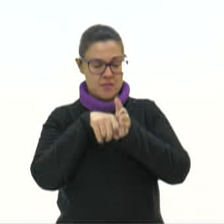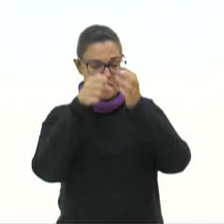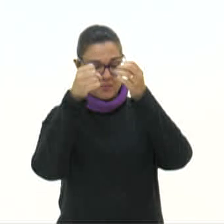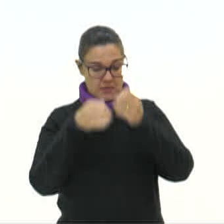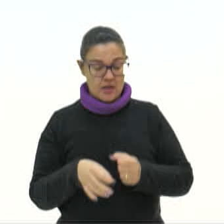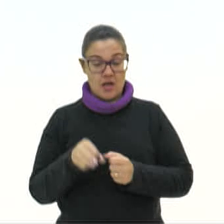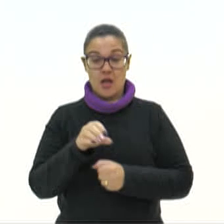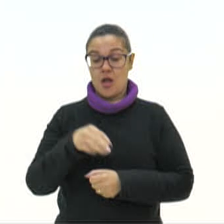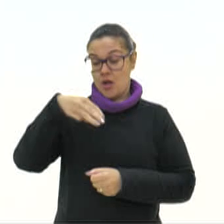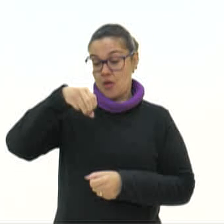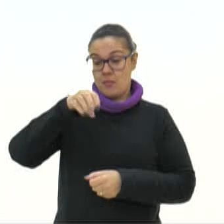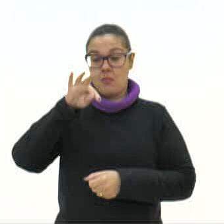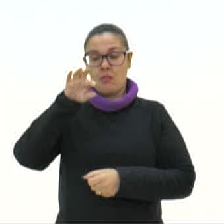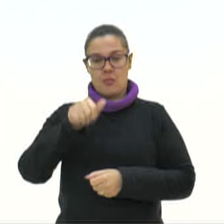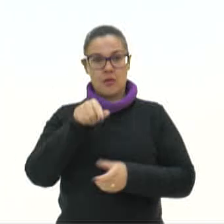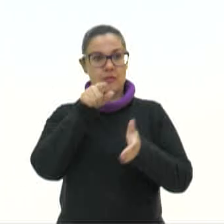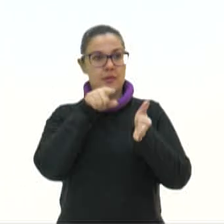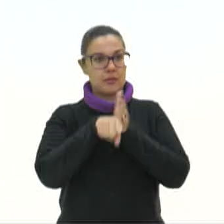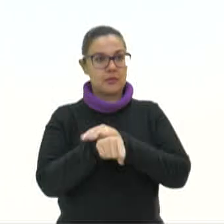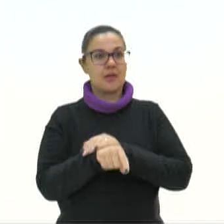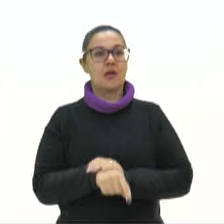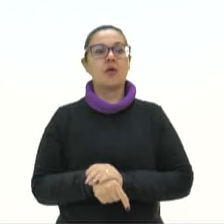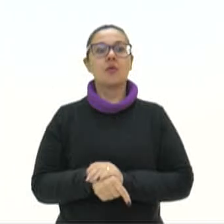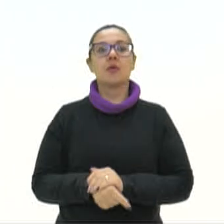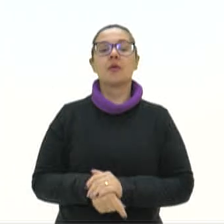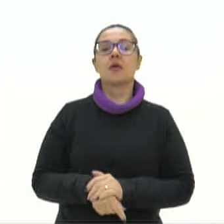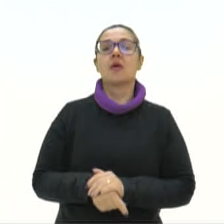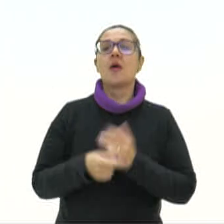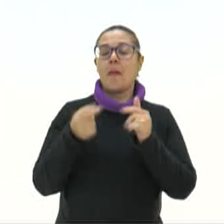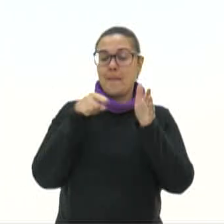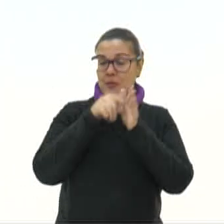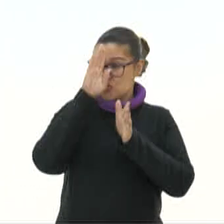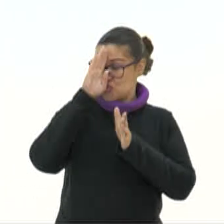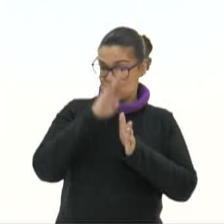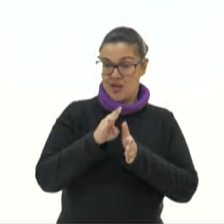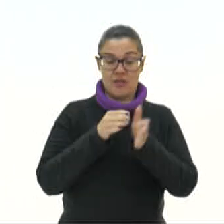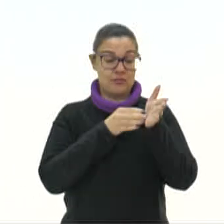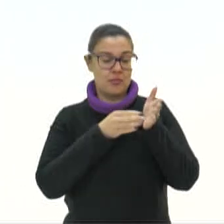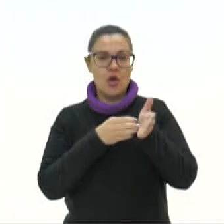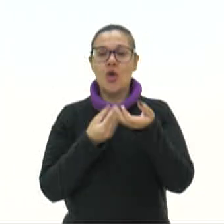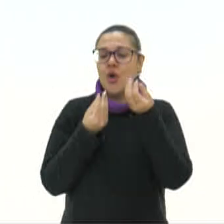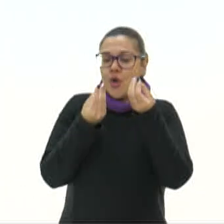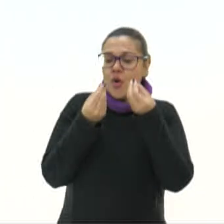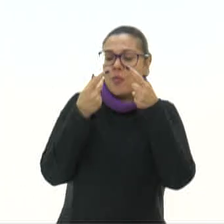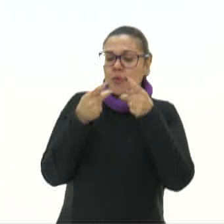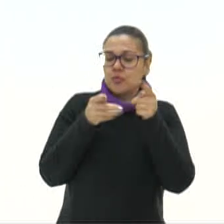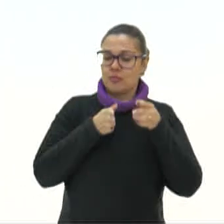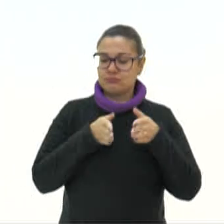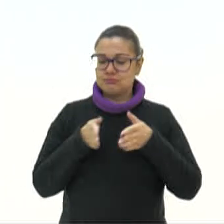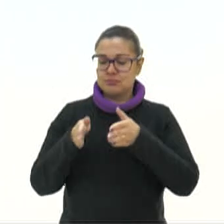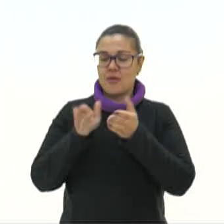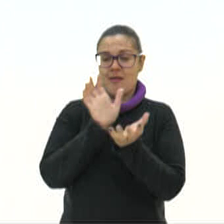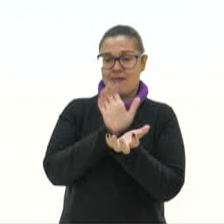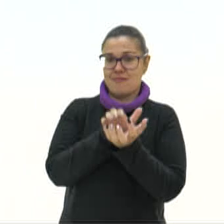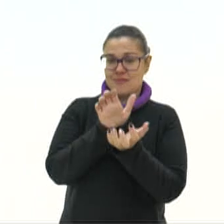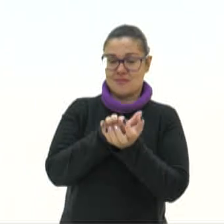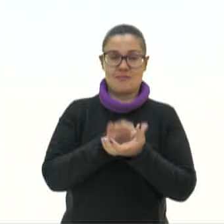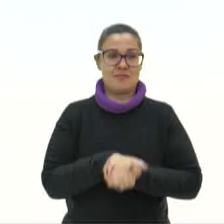repórter Aureliano Mota fez a seguinte pergunta a Gilberto Gil, como foi essa sua passagem pelo